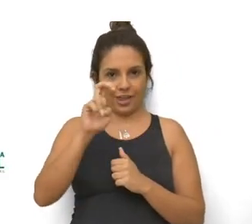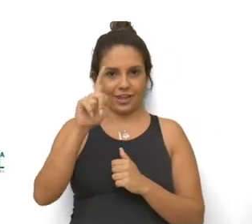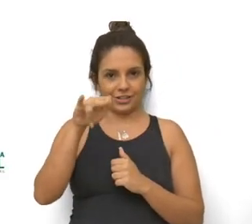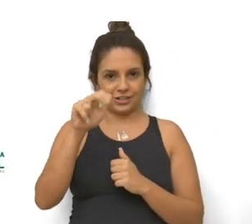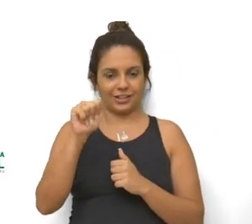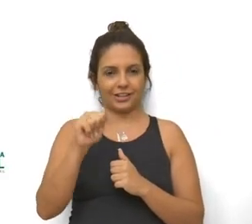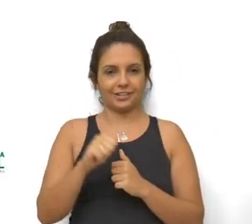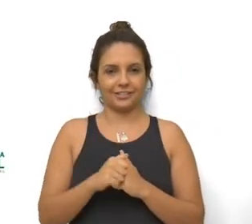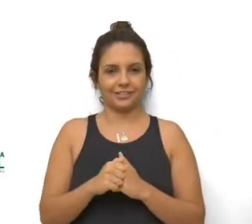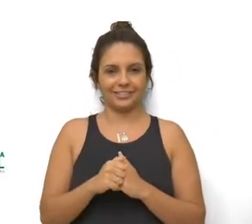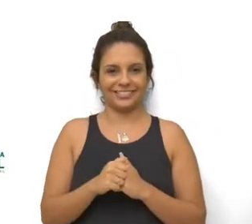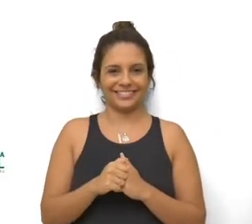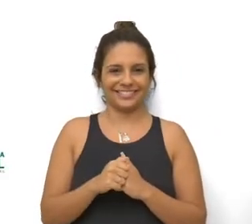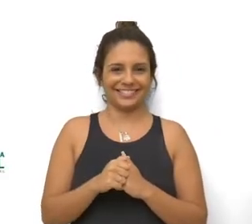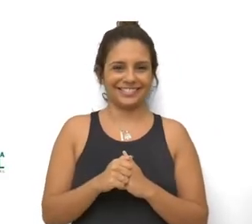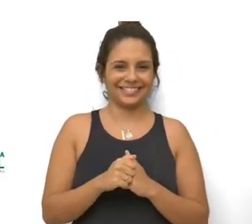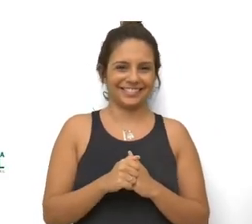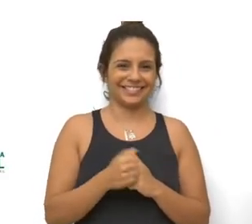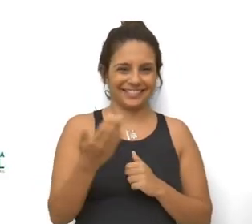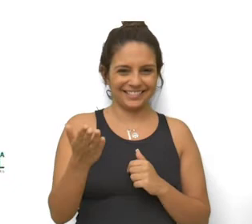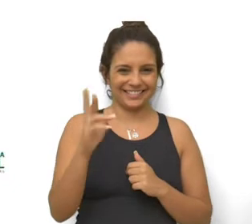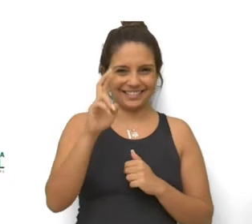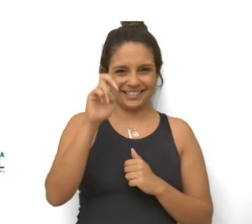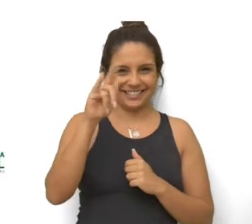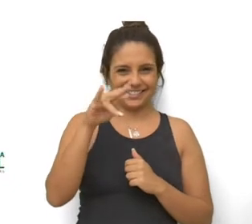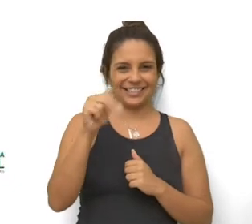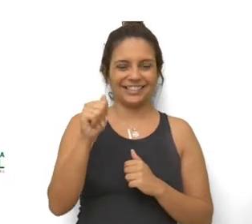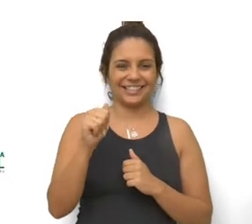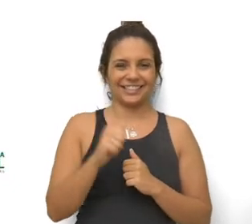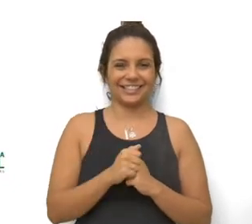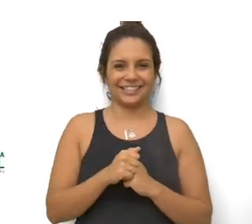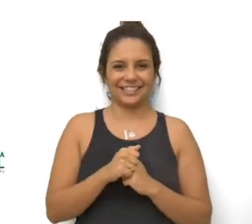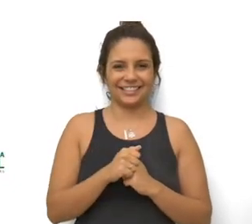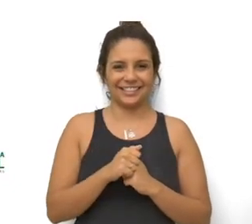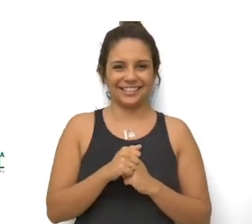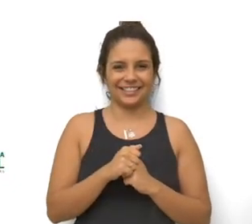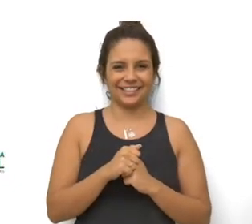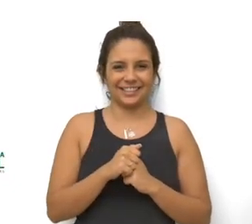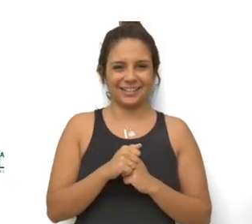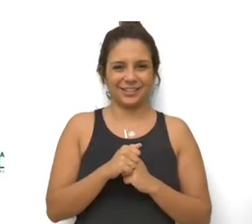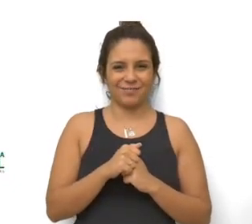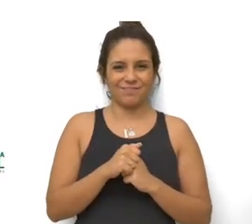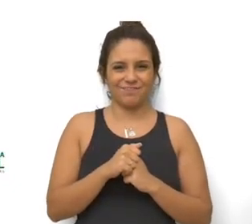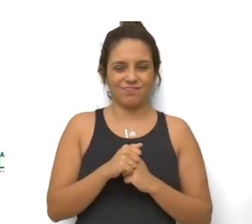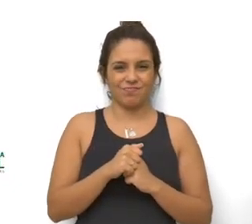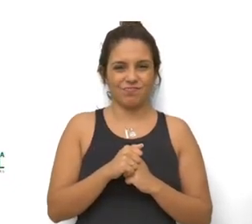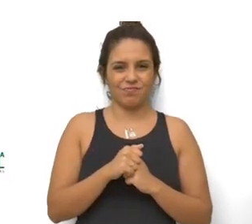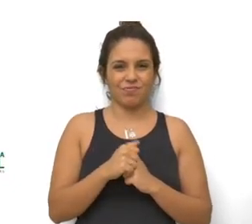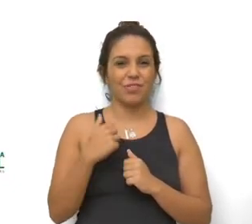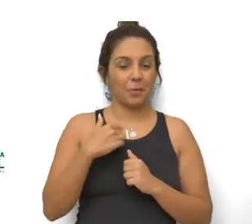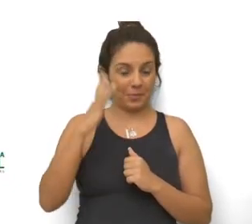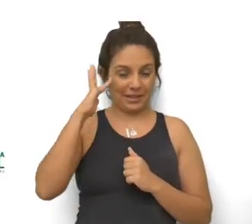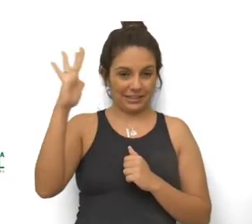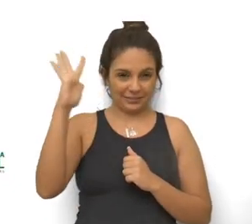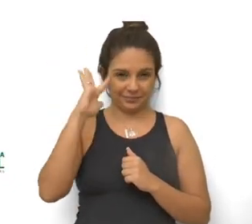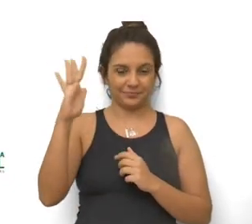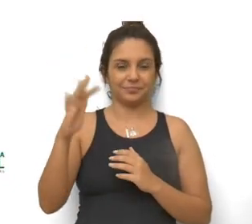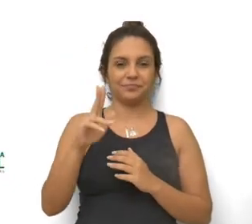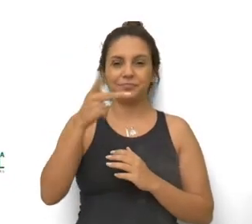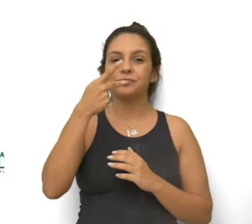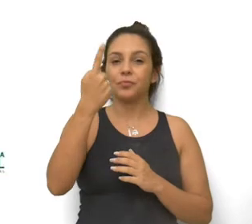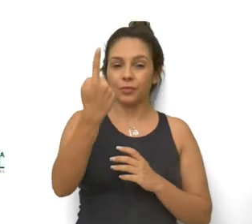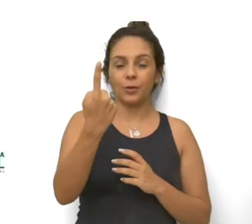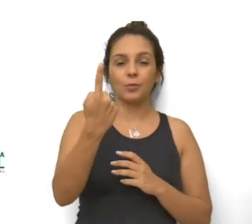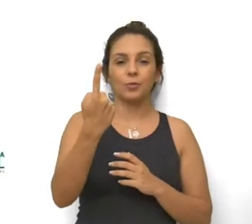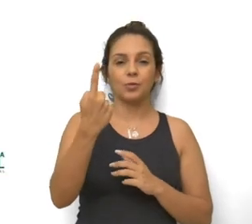Regina. Ah, bom. Então, eu não vou concordar. Não, eu pensei de